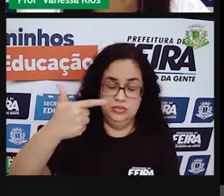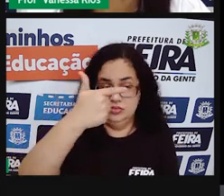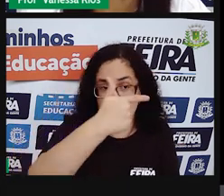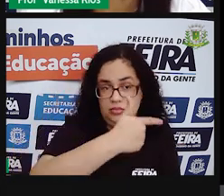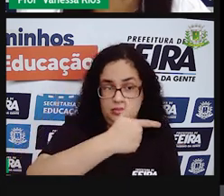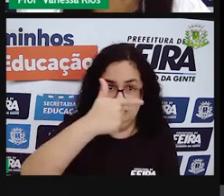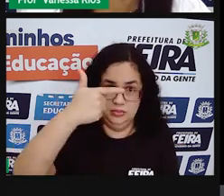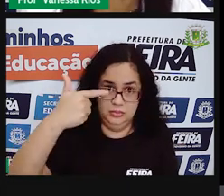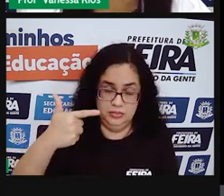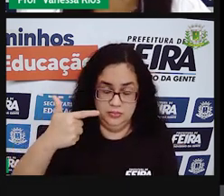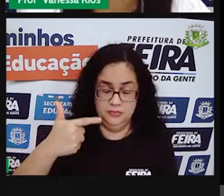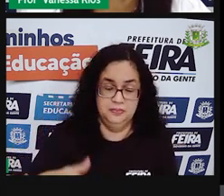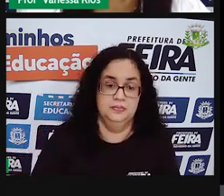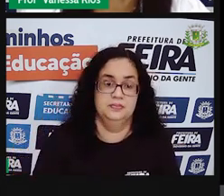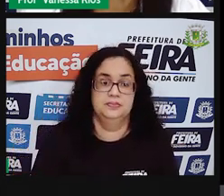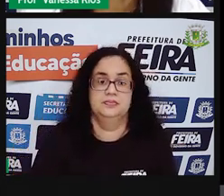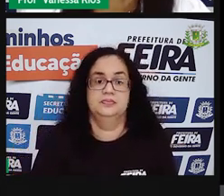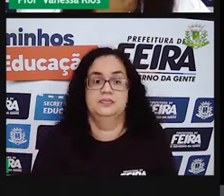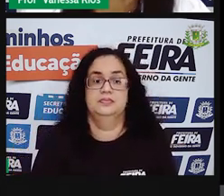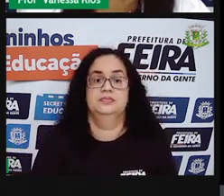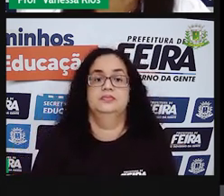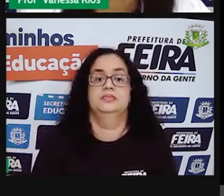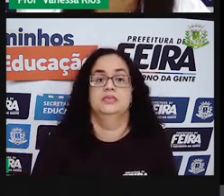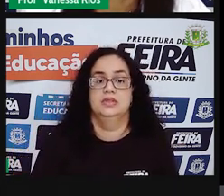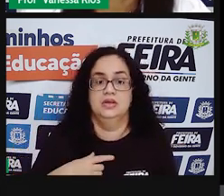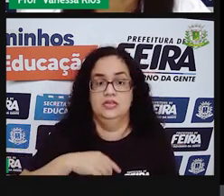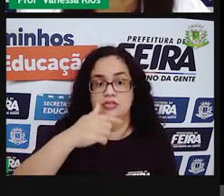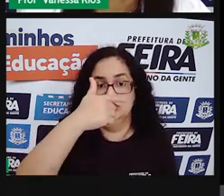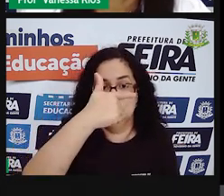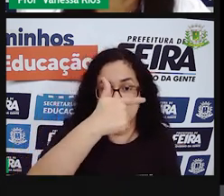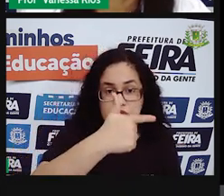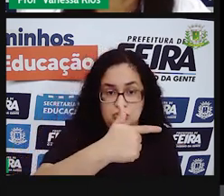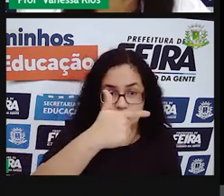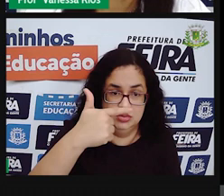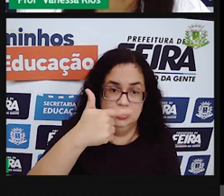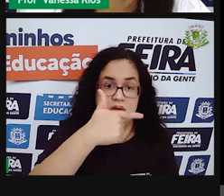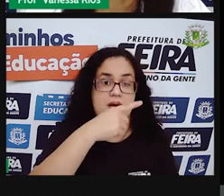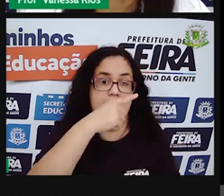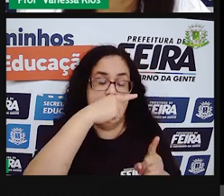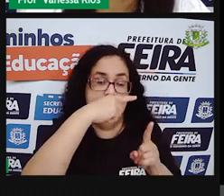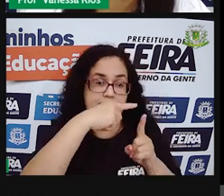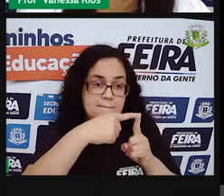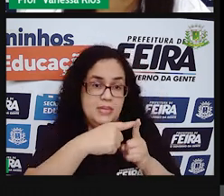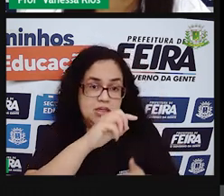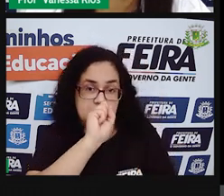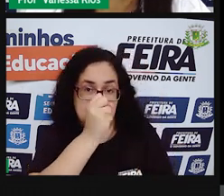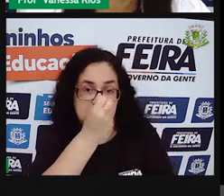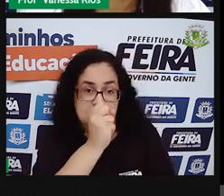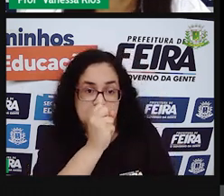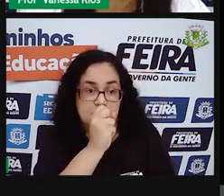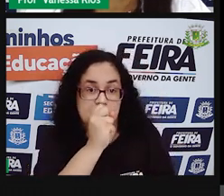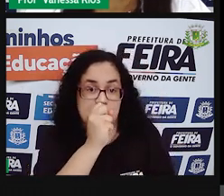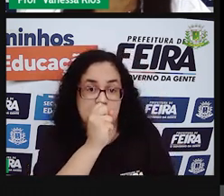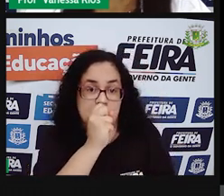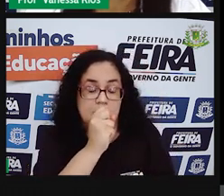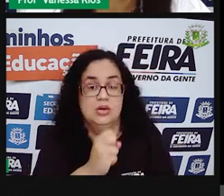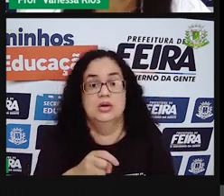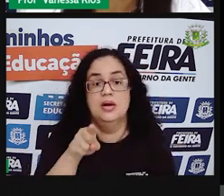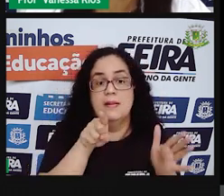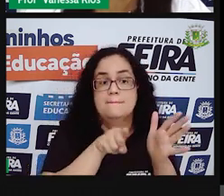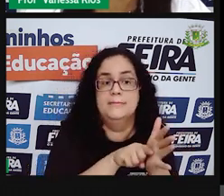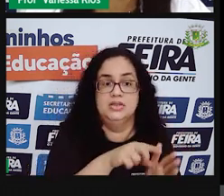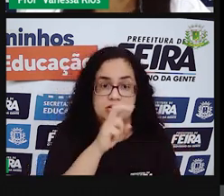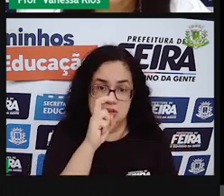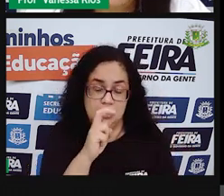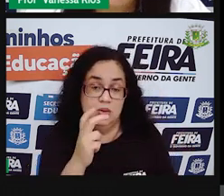que foi o número 22. Então, a gente coloca aqui, ó, 22. E qual é o padrão? Mais